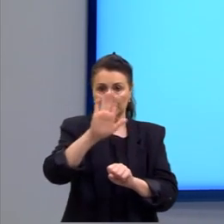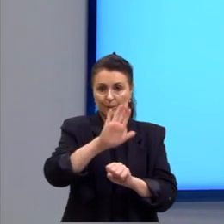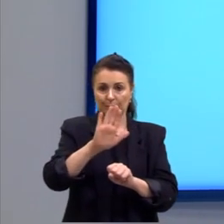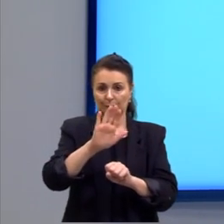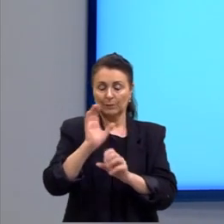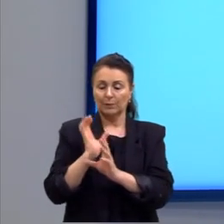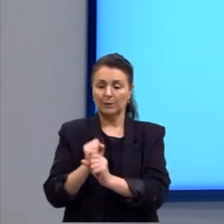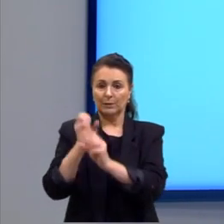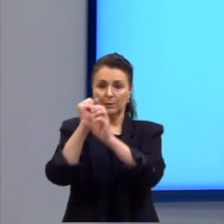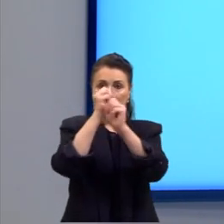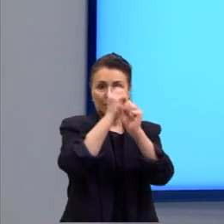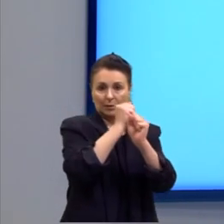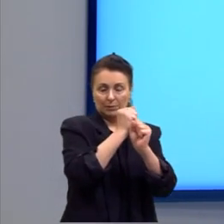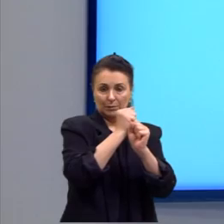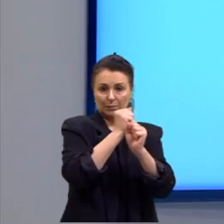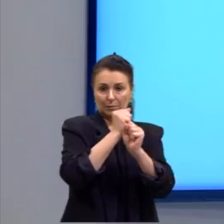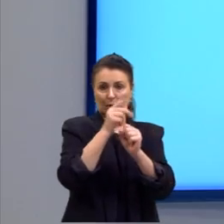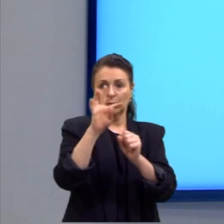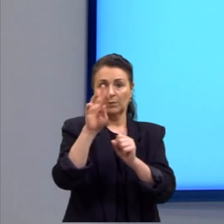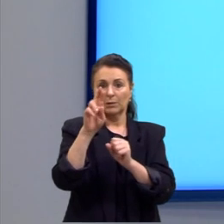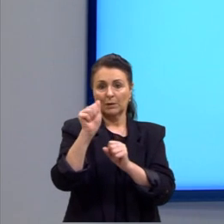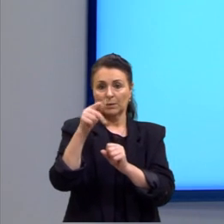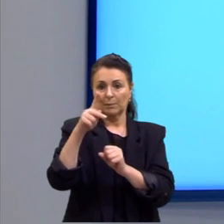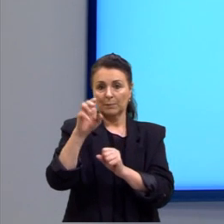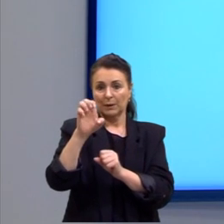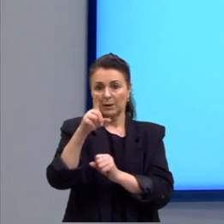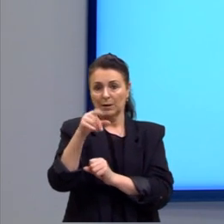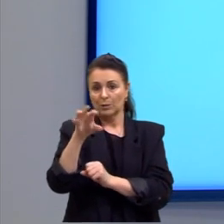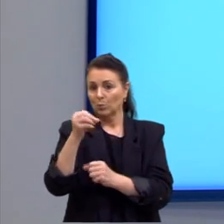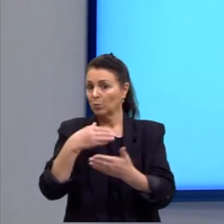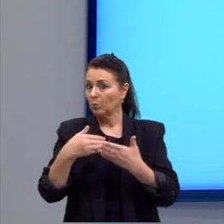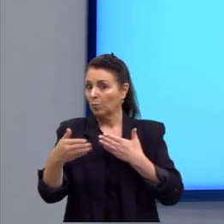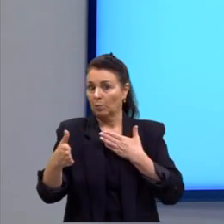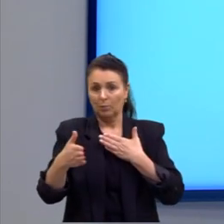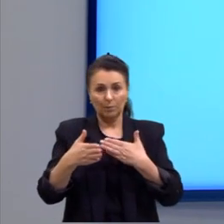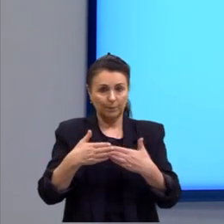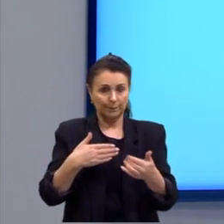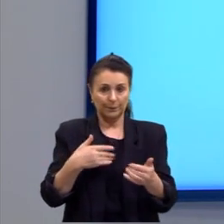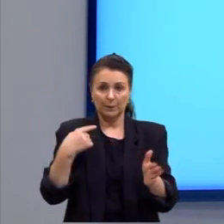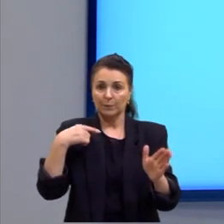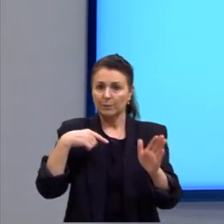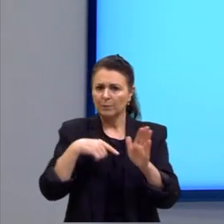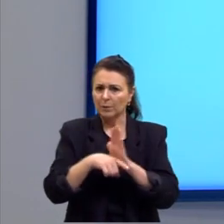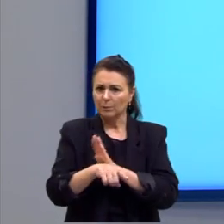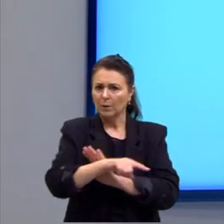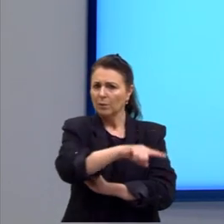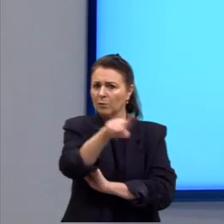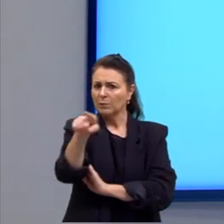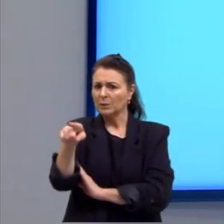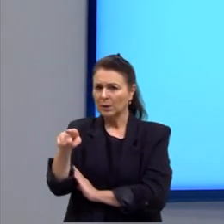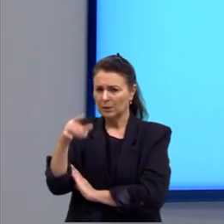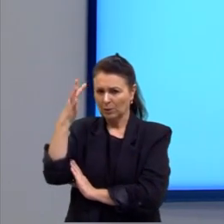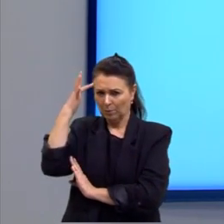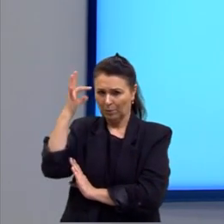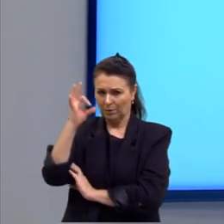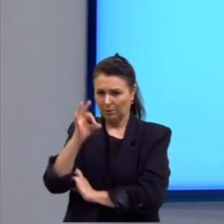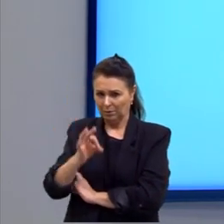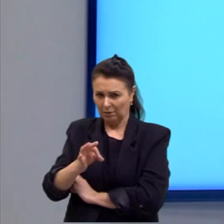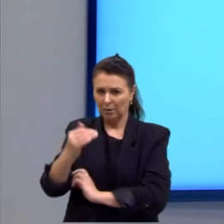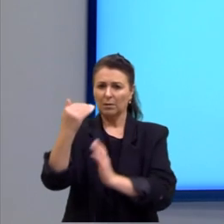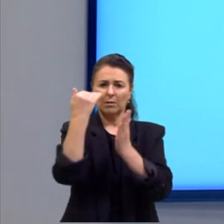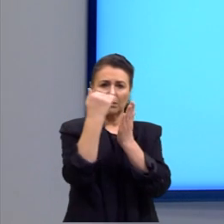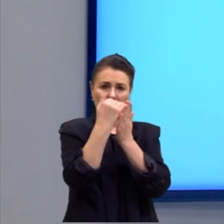qualquer E aí eu pergunto então para você essas conseguiram compreender a